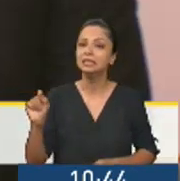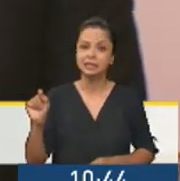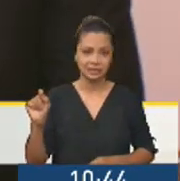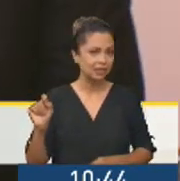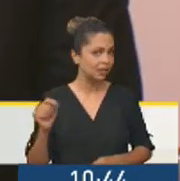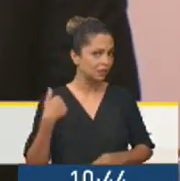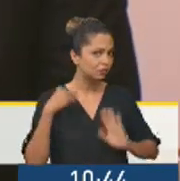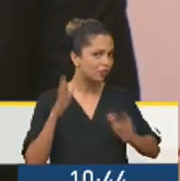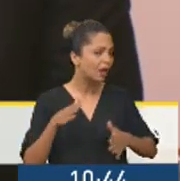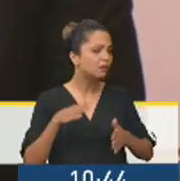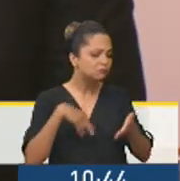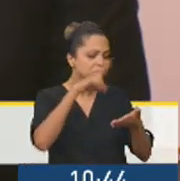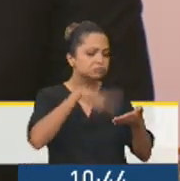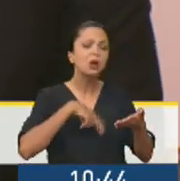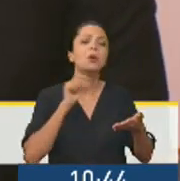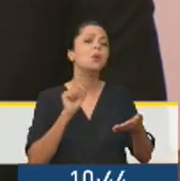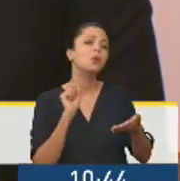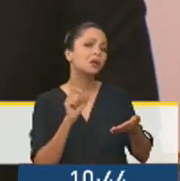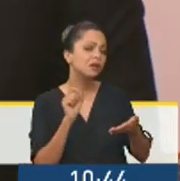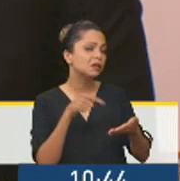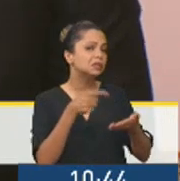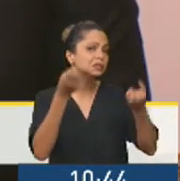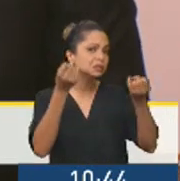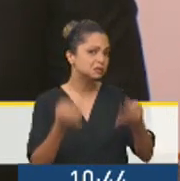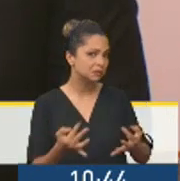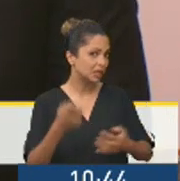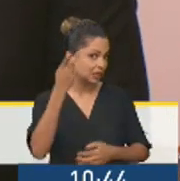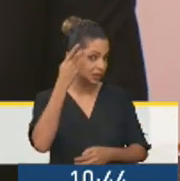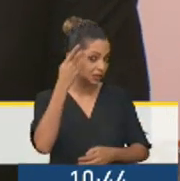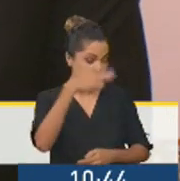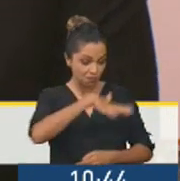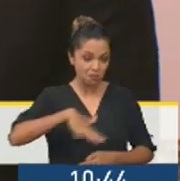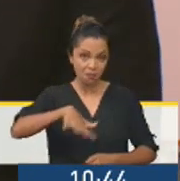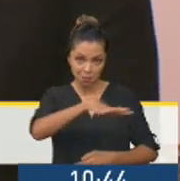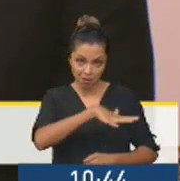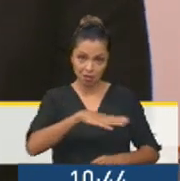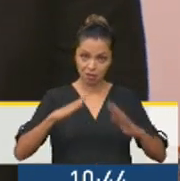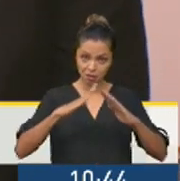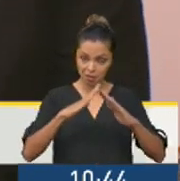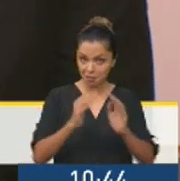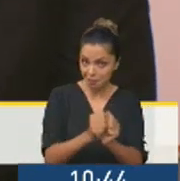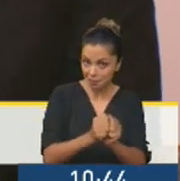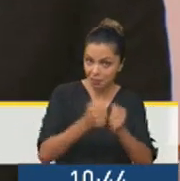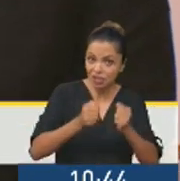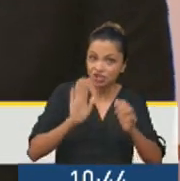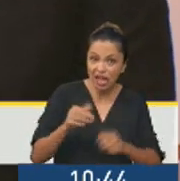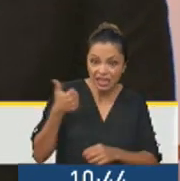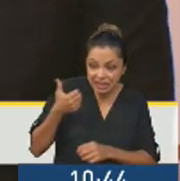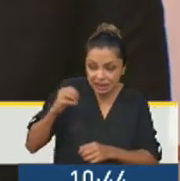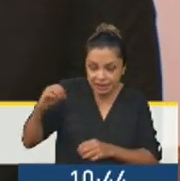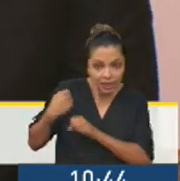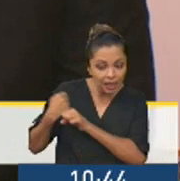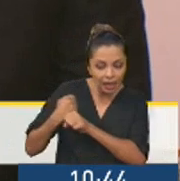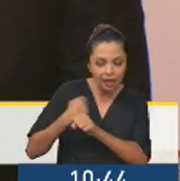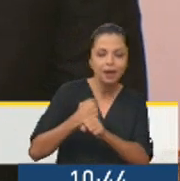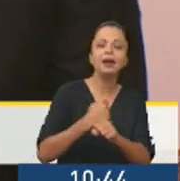reportagem sobre as padarias de São Paulo e algumas já têm mais de 100 anos, as padarias maravilhosas italianas, de portugueses. E a tradição